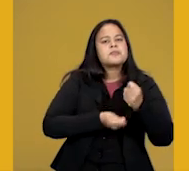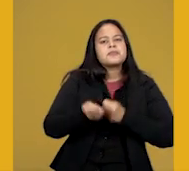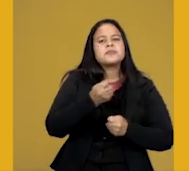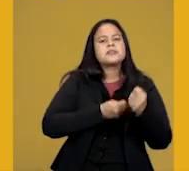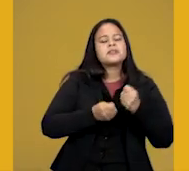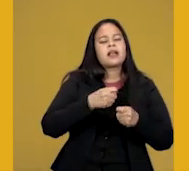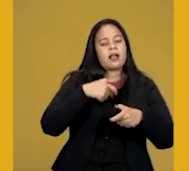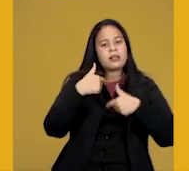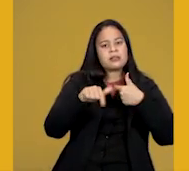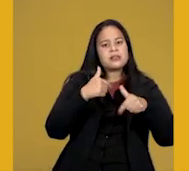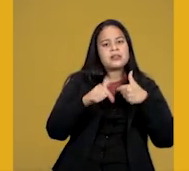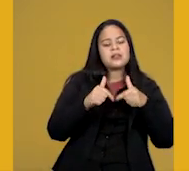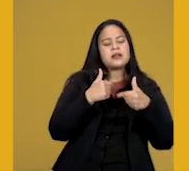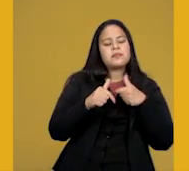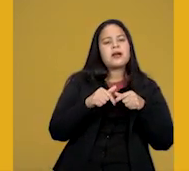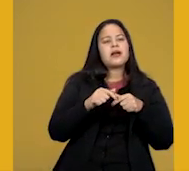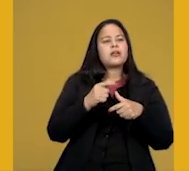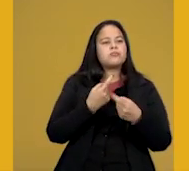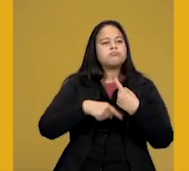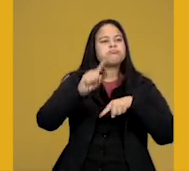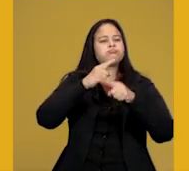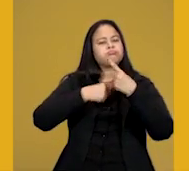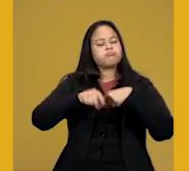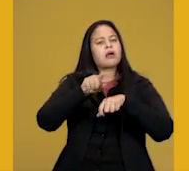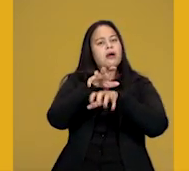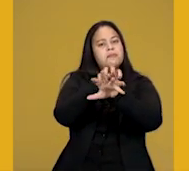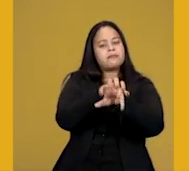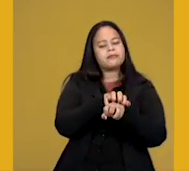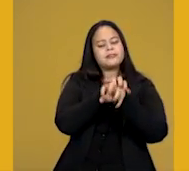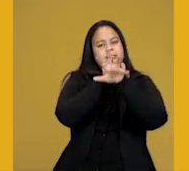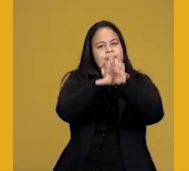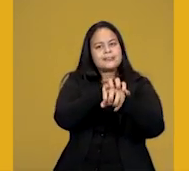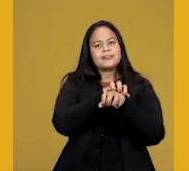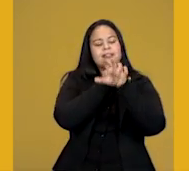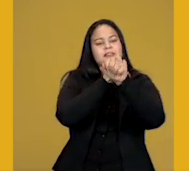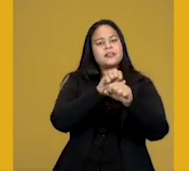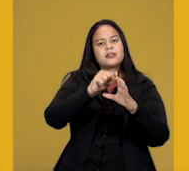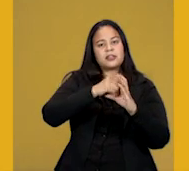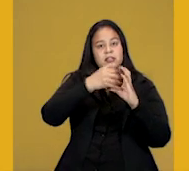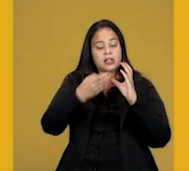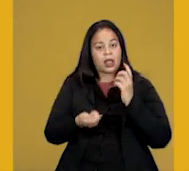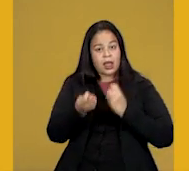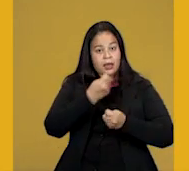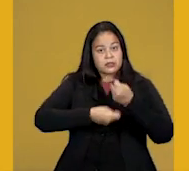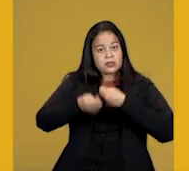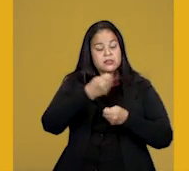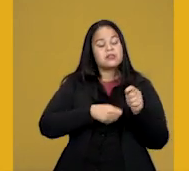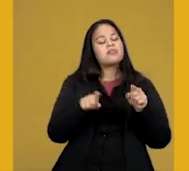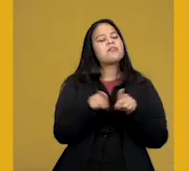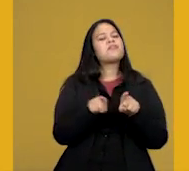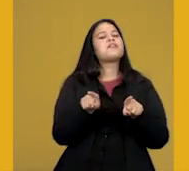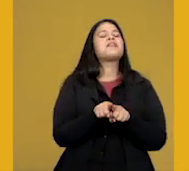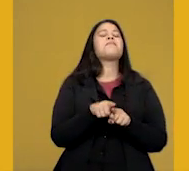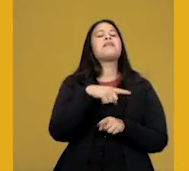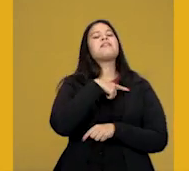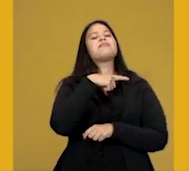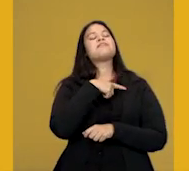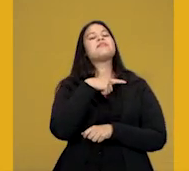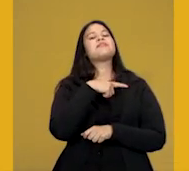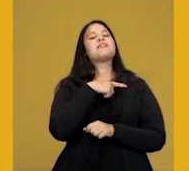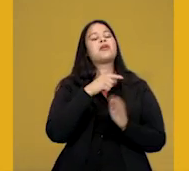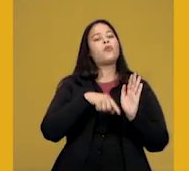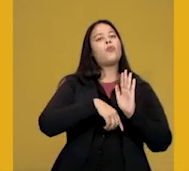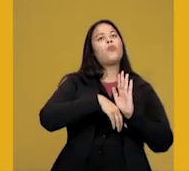Em contraste, né, ao sistema extensivo, é caracterizado por capitalização e por um alto índice